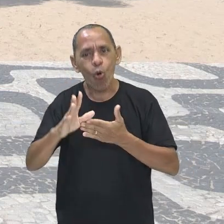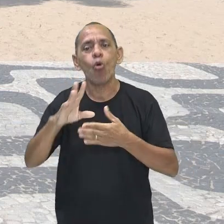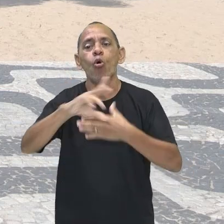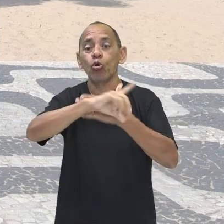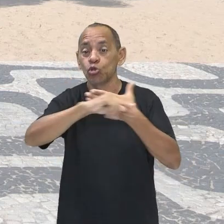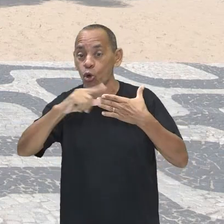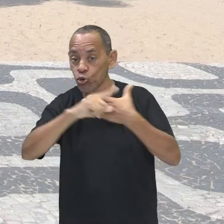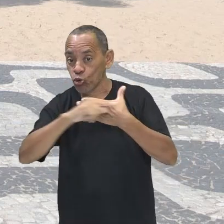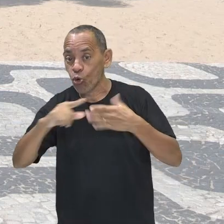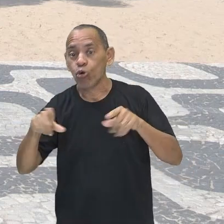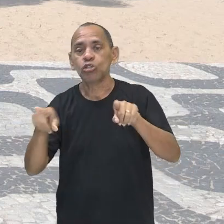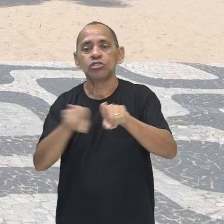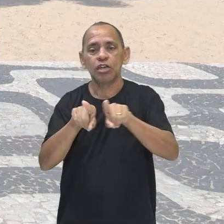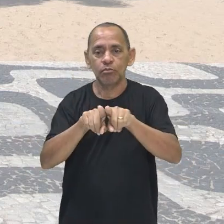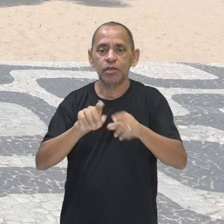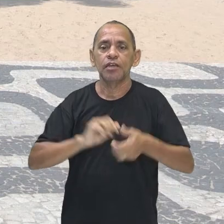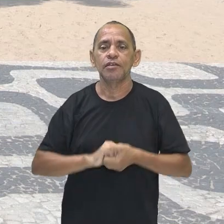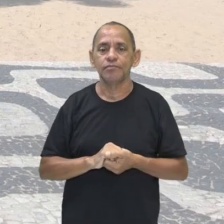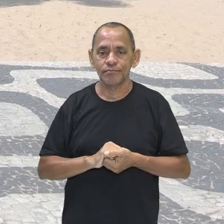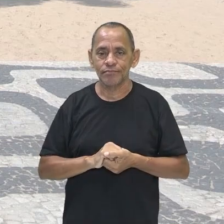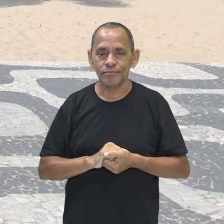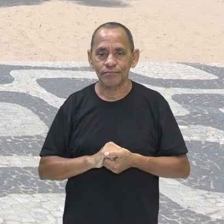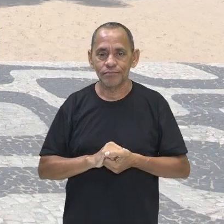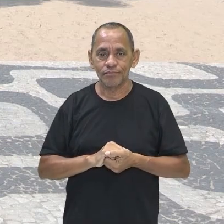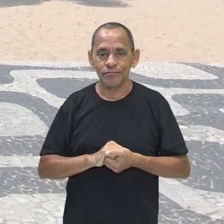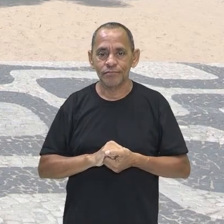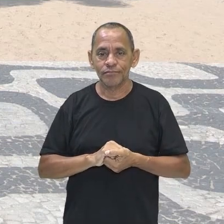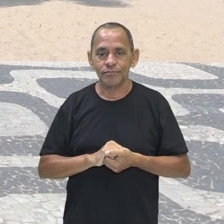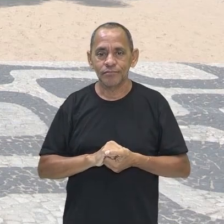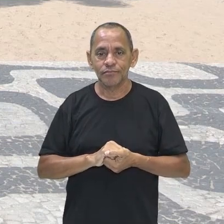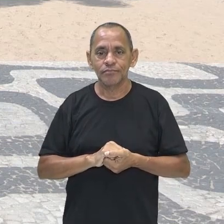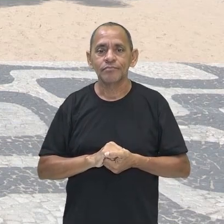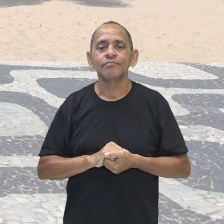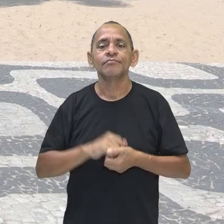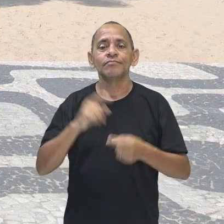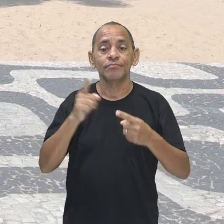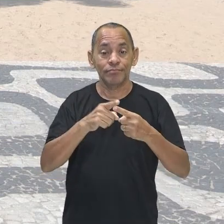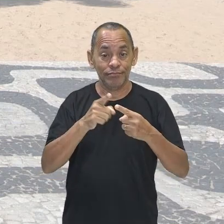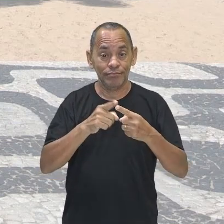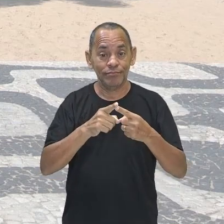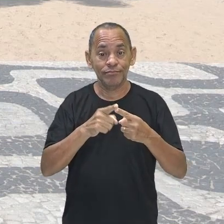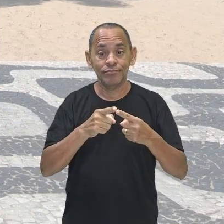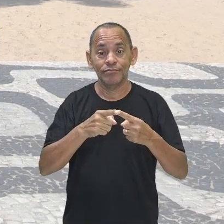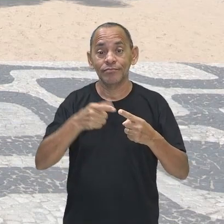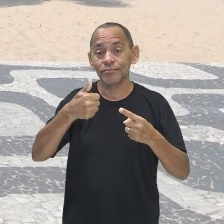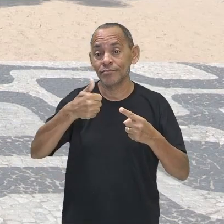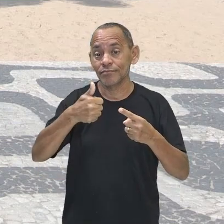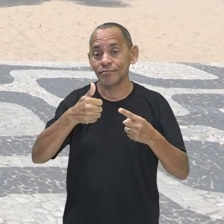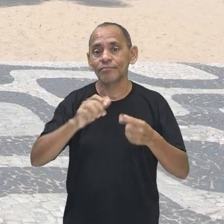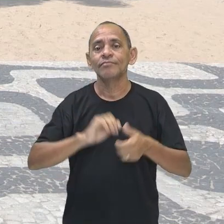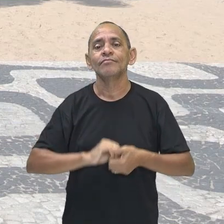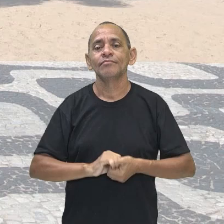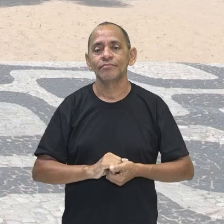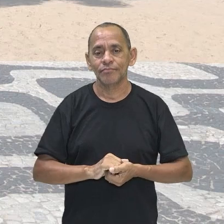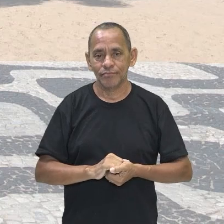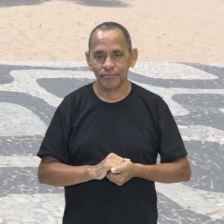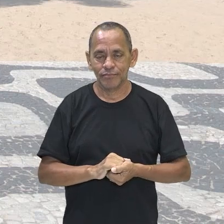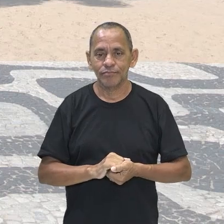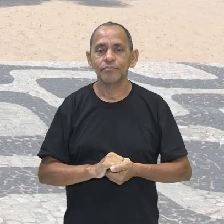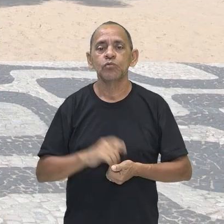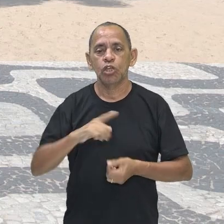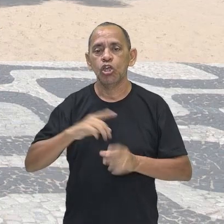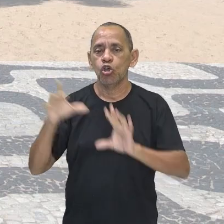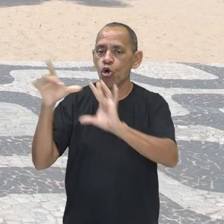Tom Jobim é justamente um desses artistas. E aí nós vamos falar um pouquinho sobre esse contexto que envolve